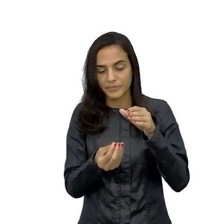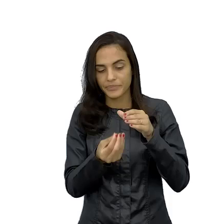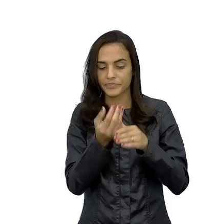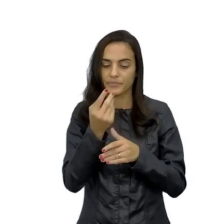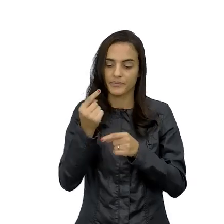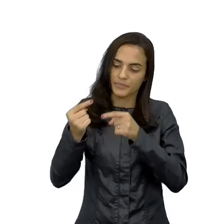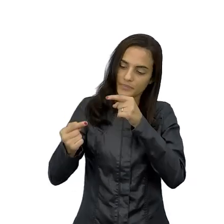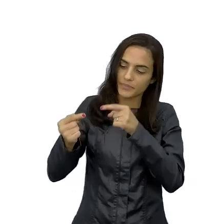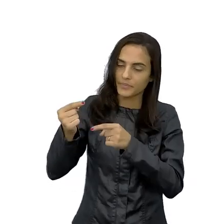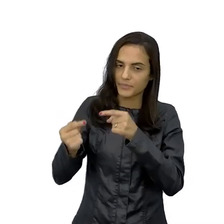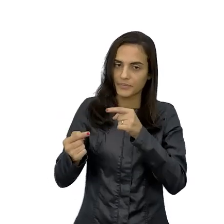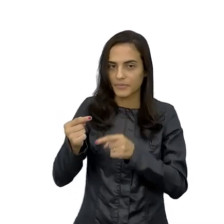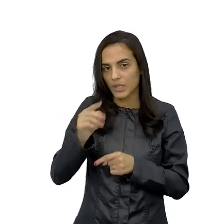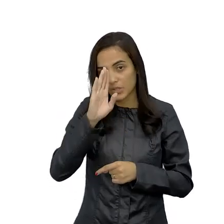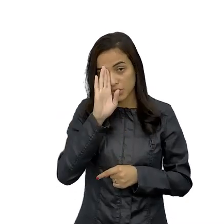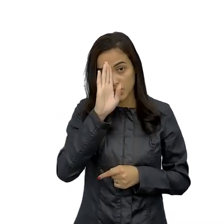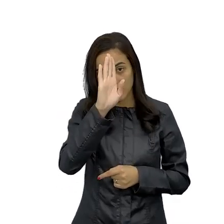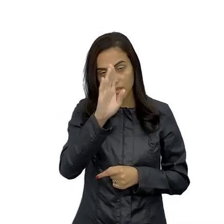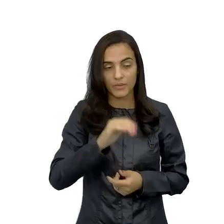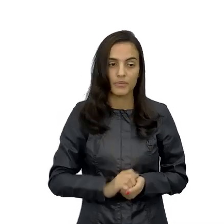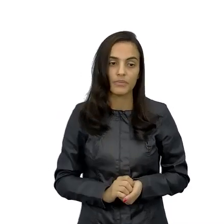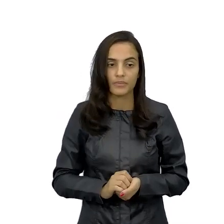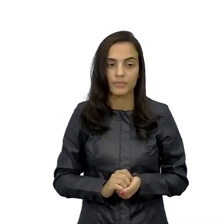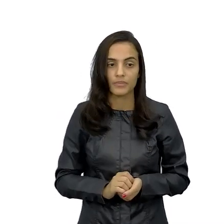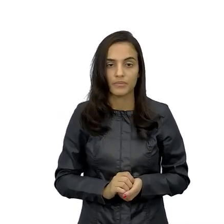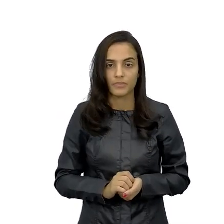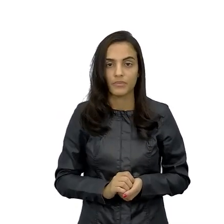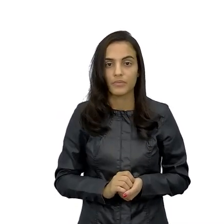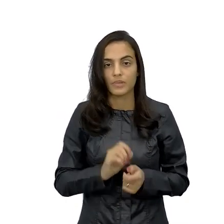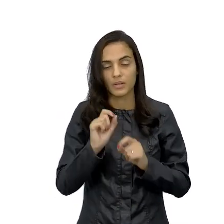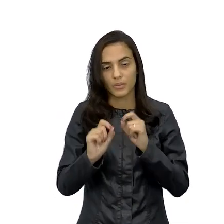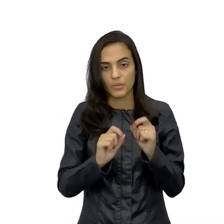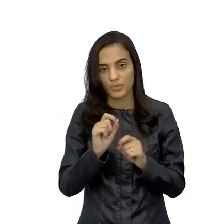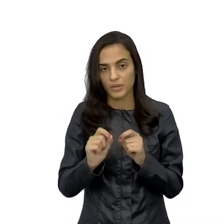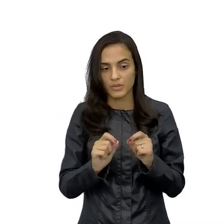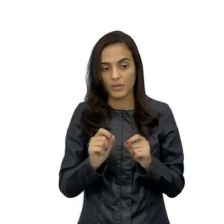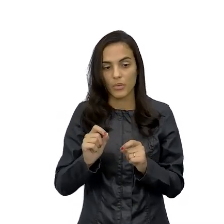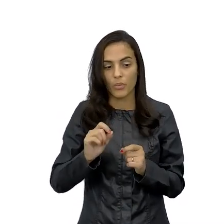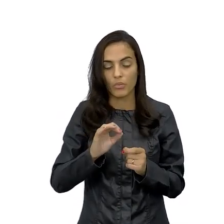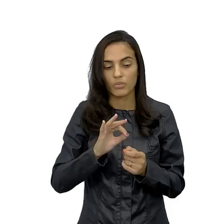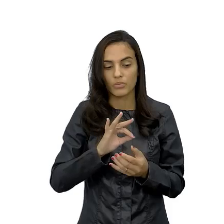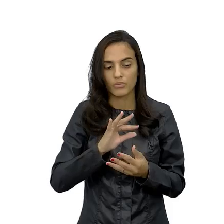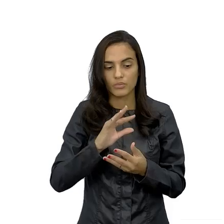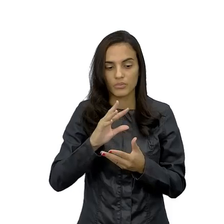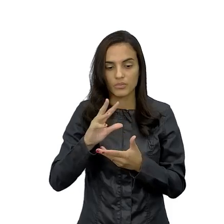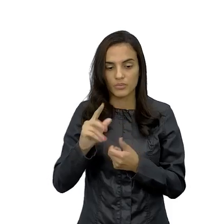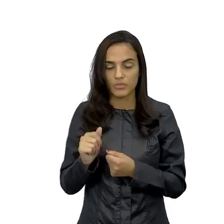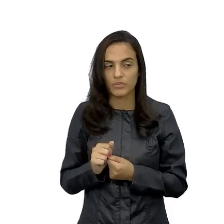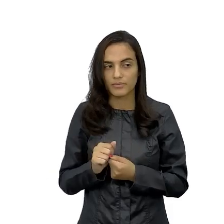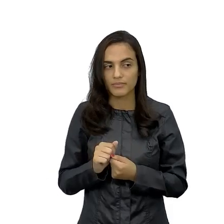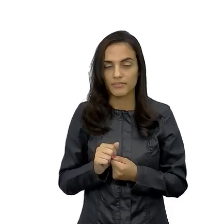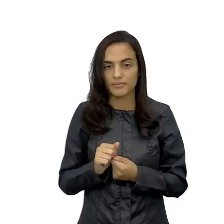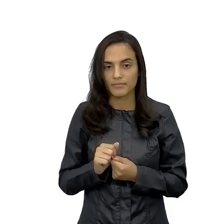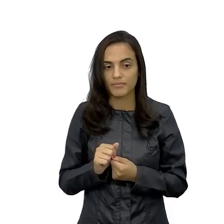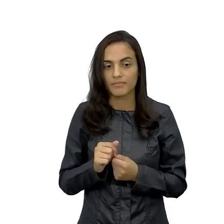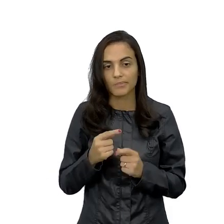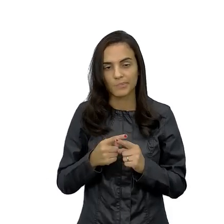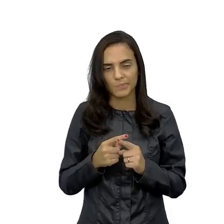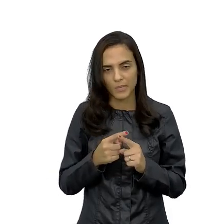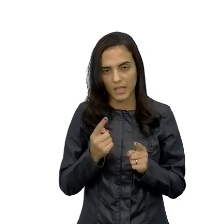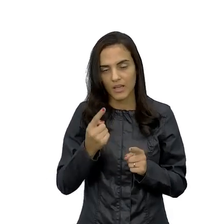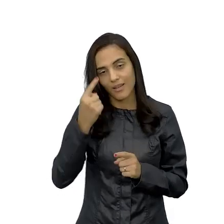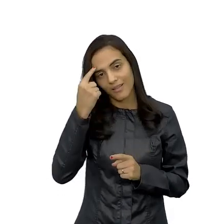discurso direto e indireto. Diria uma amiga minha que é o universo numa única habilidade, né? Mas